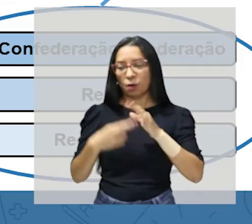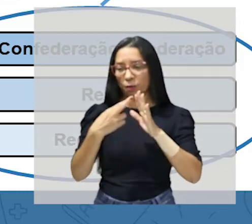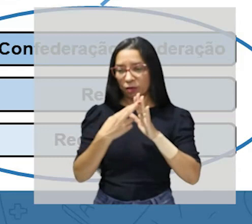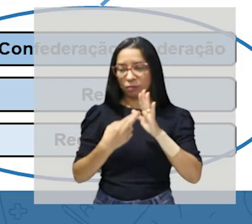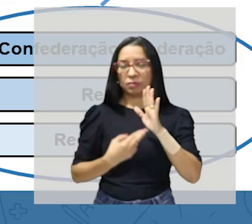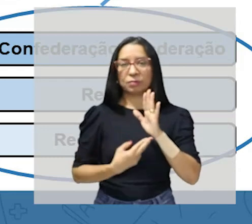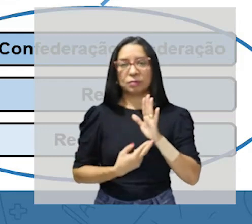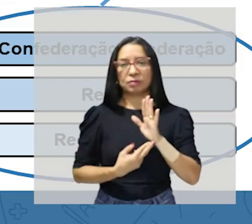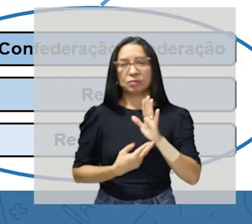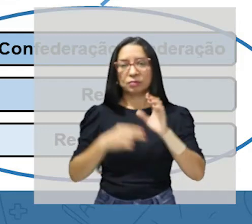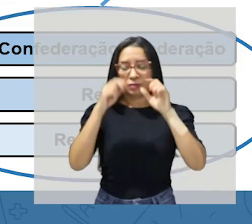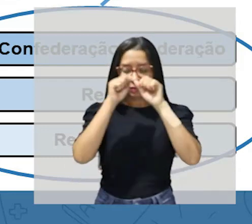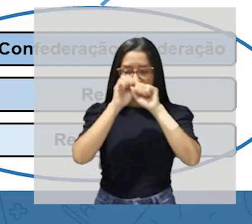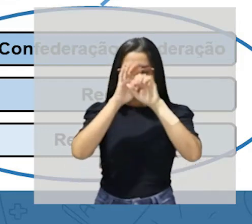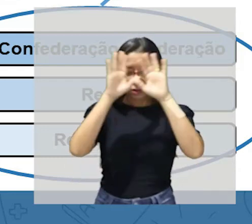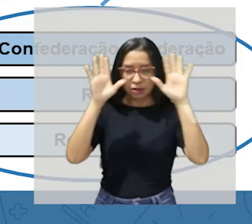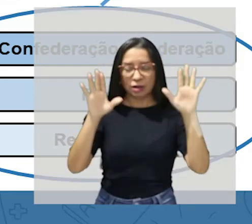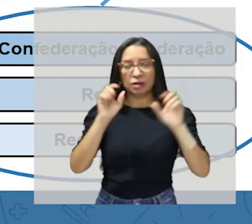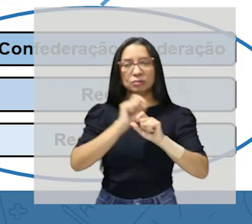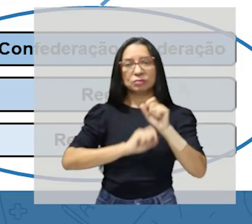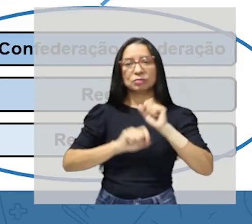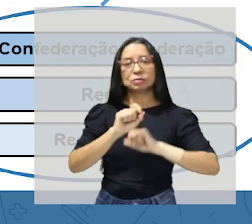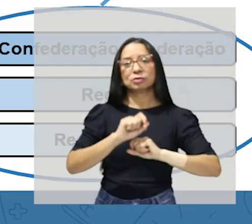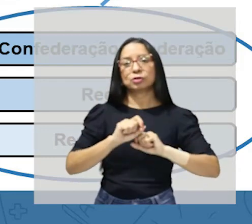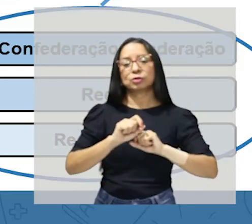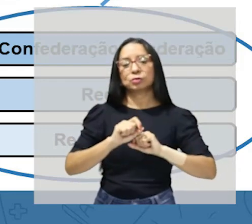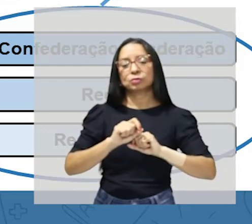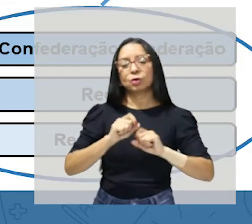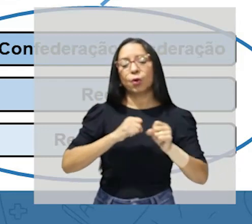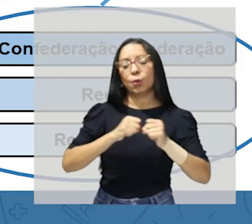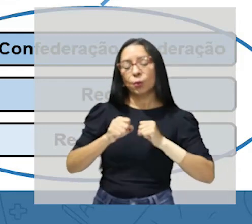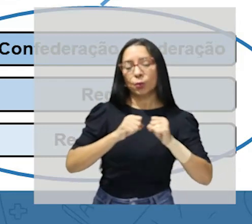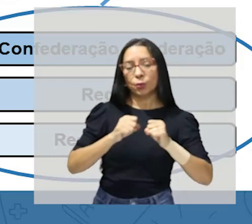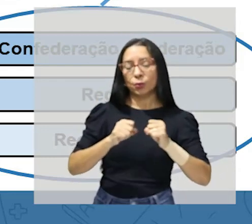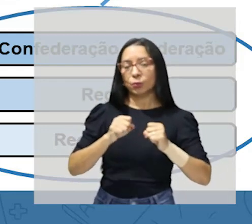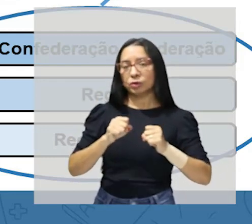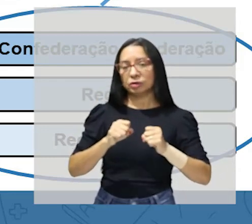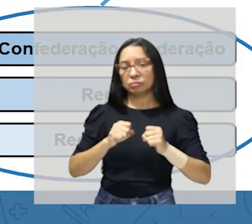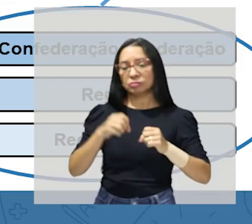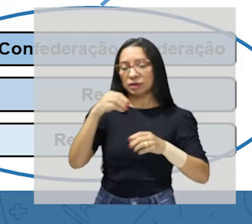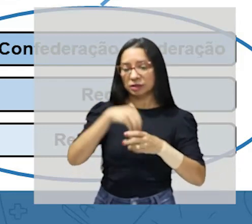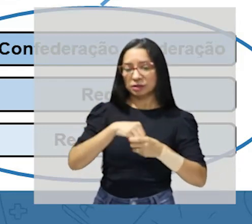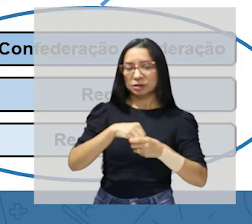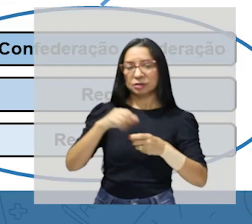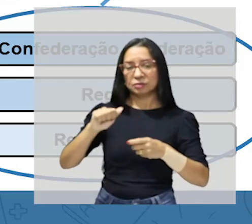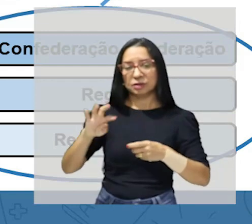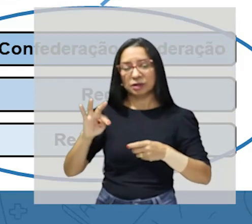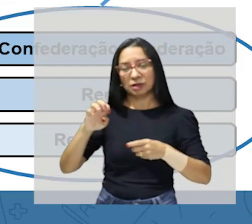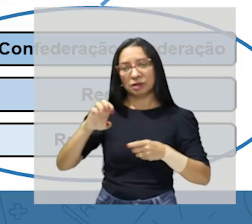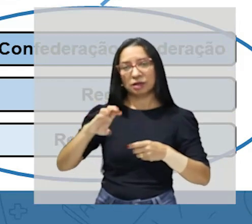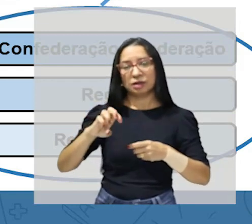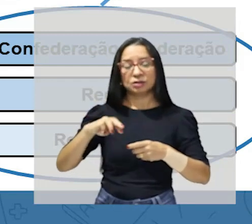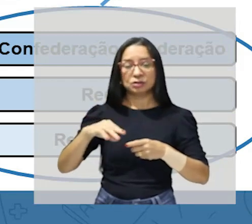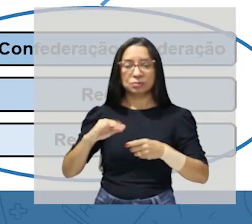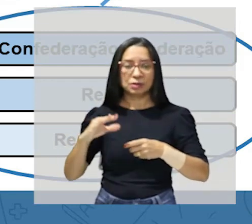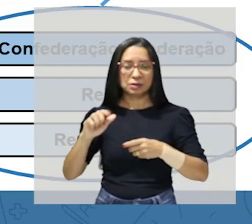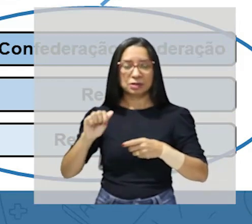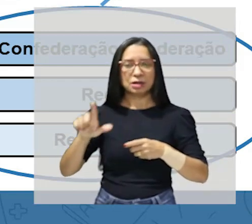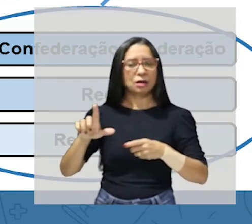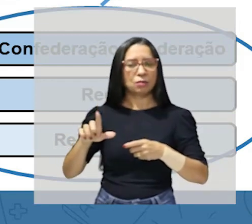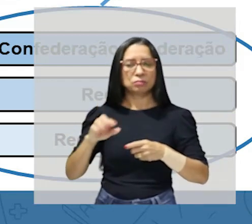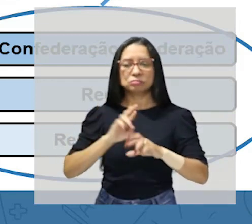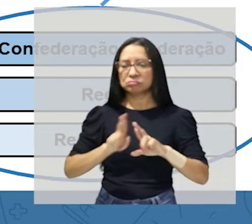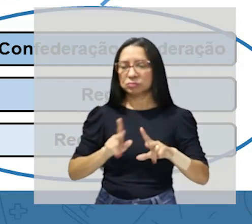fiquem claros na cabeça de vocês que lutas, artes marciais, a luta está dentro das artes marciais e que a arte marcial é totalmente